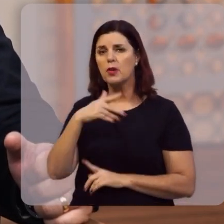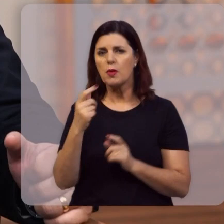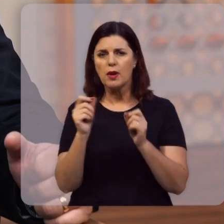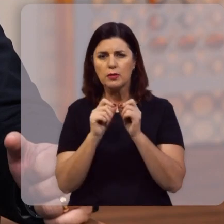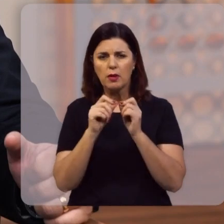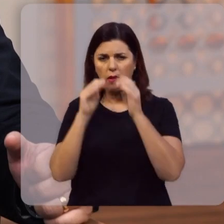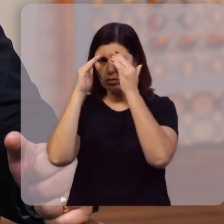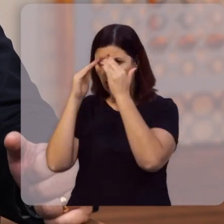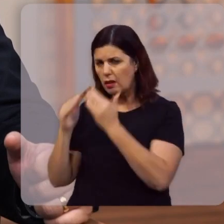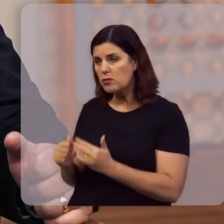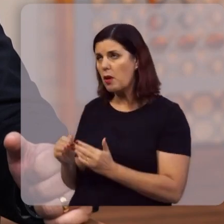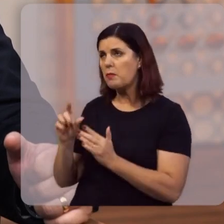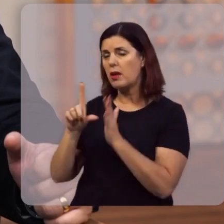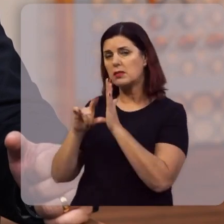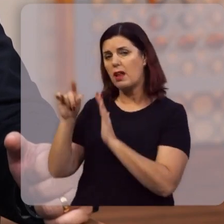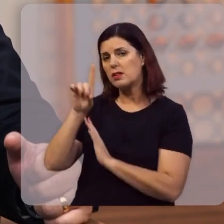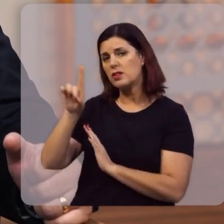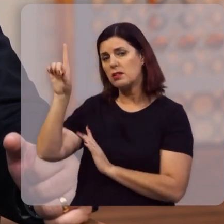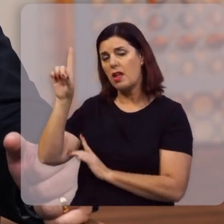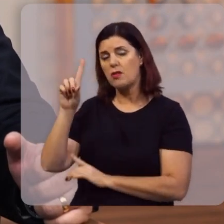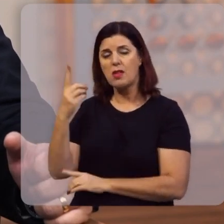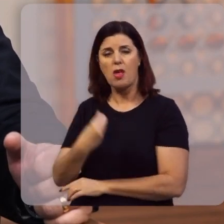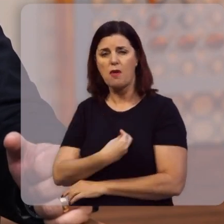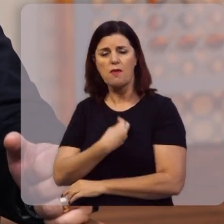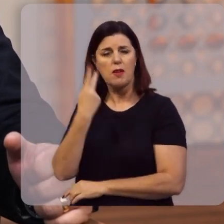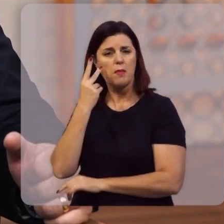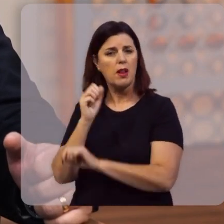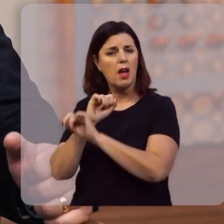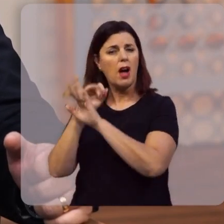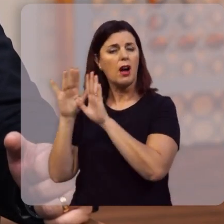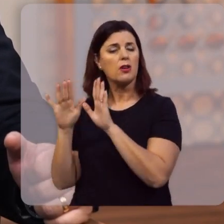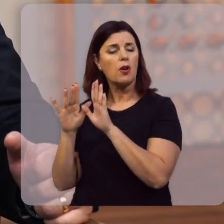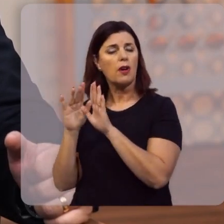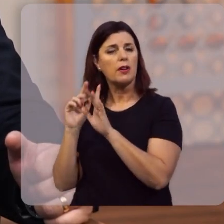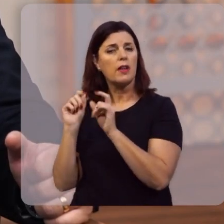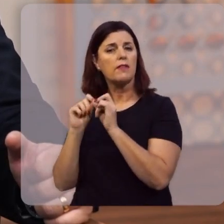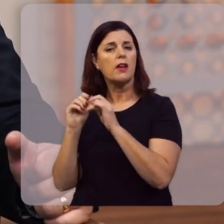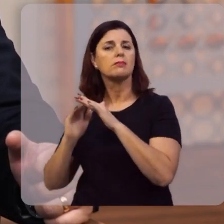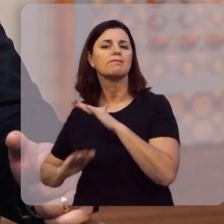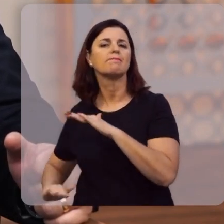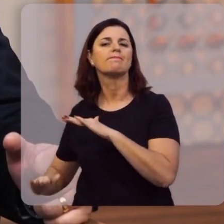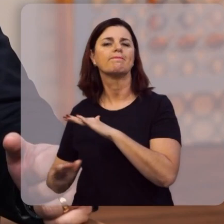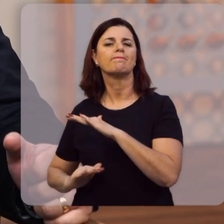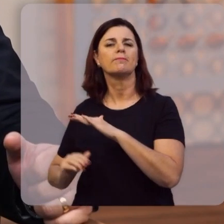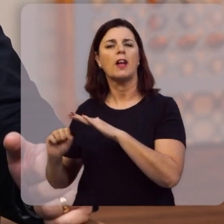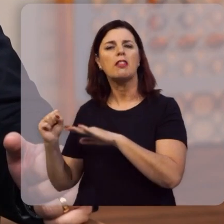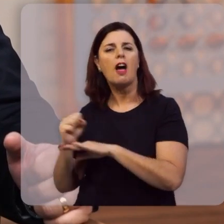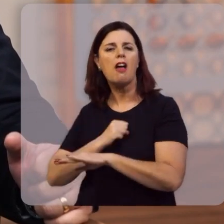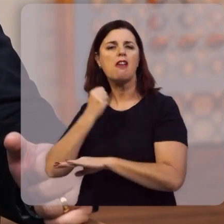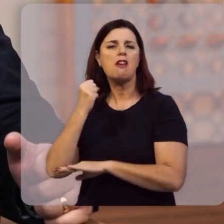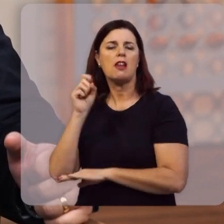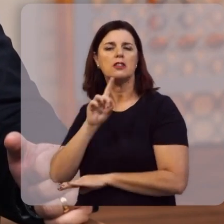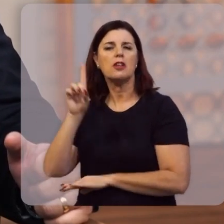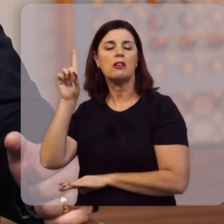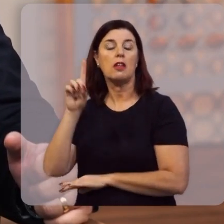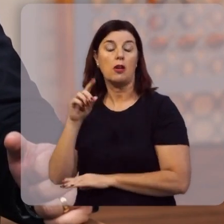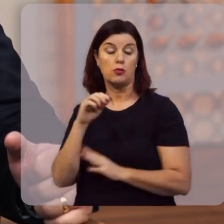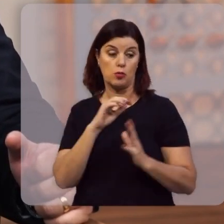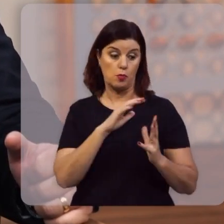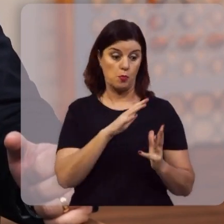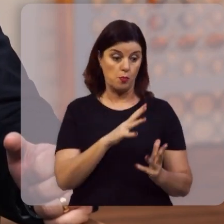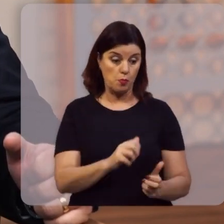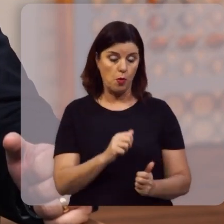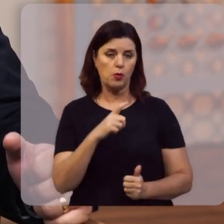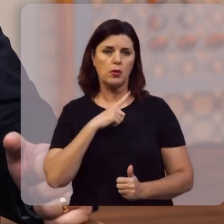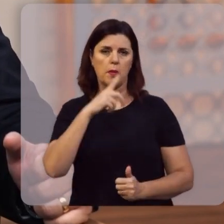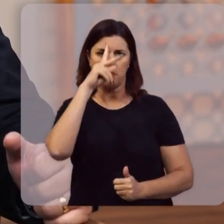a lei de Deus e ao não viver para a glória de Deus, ele está debaixo da ira de Deus. Neste mundo vive